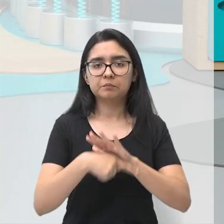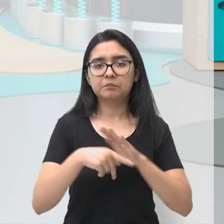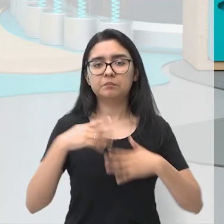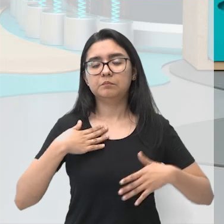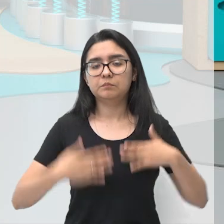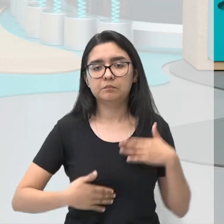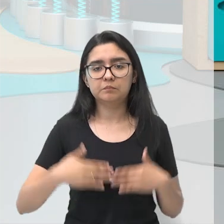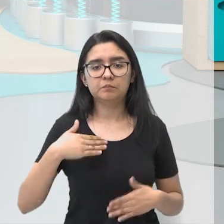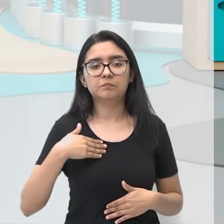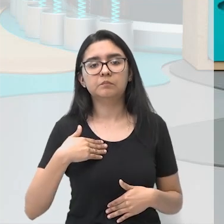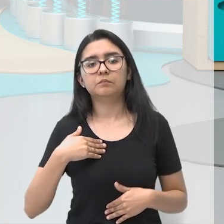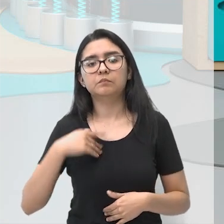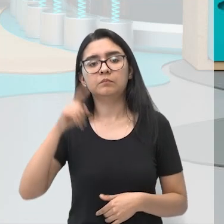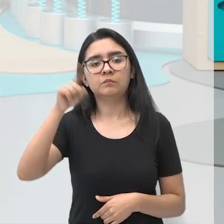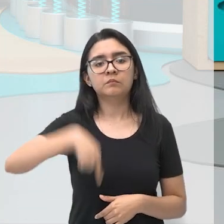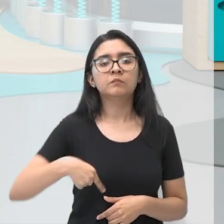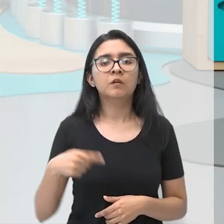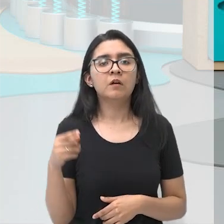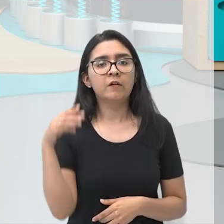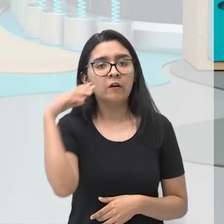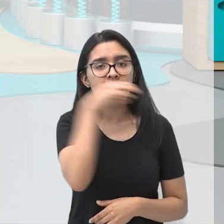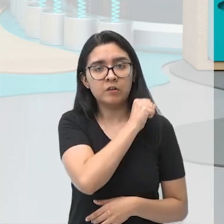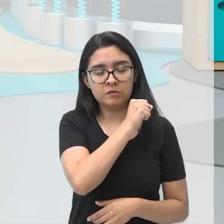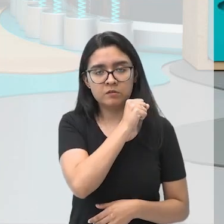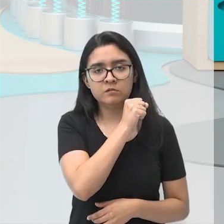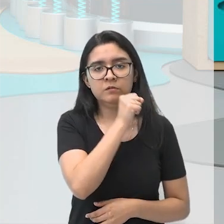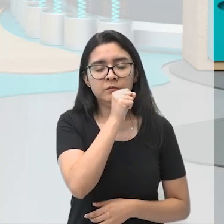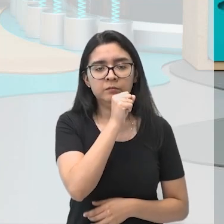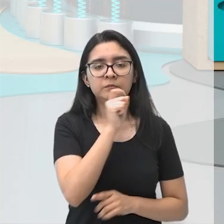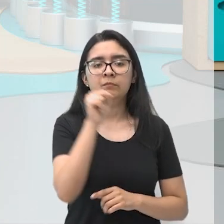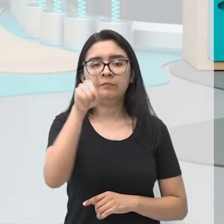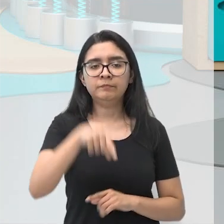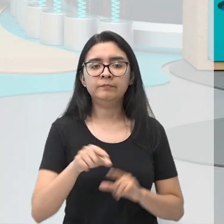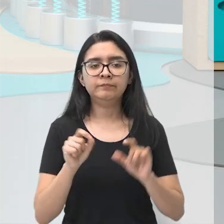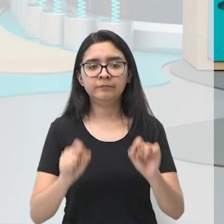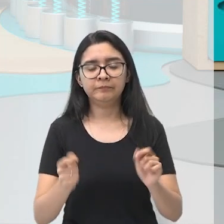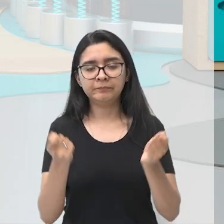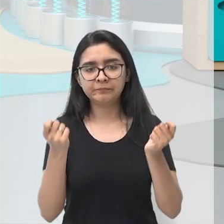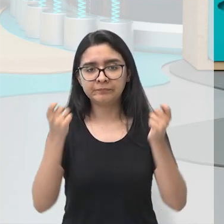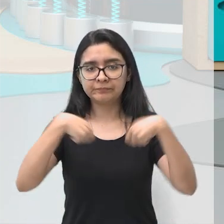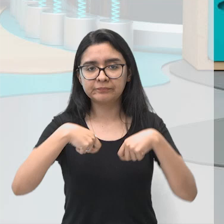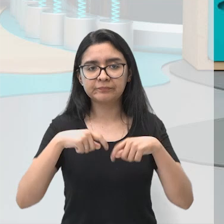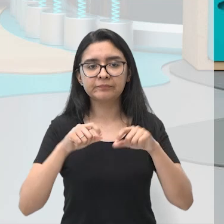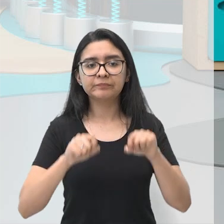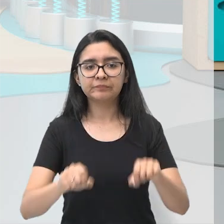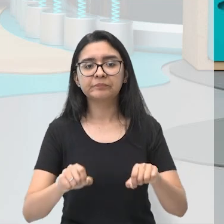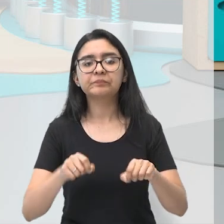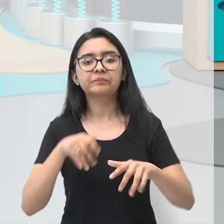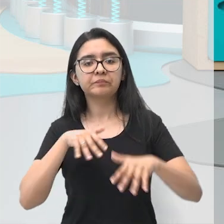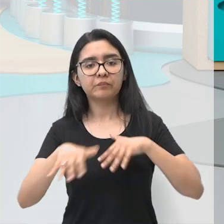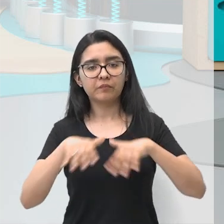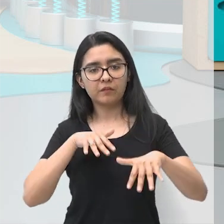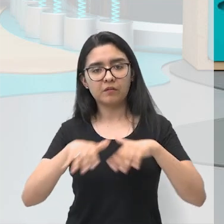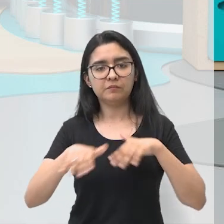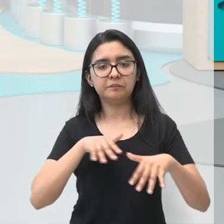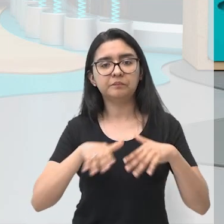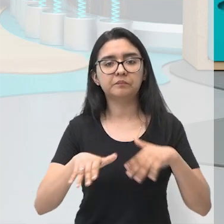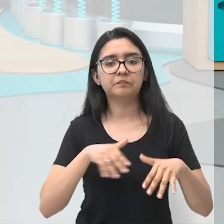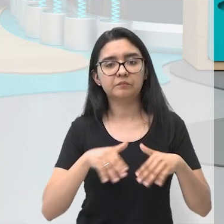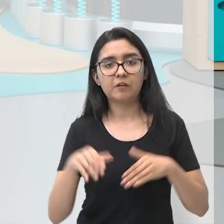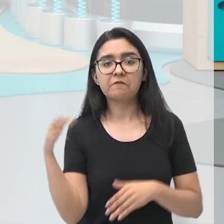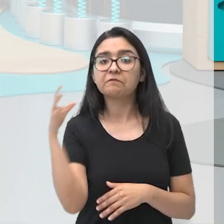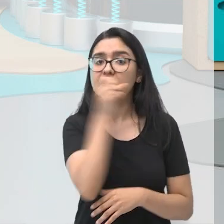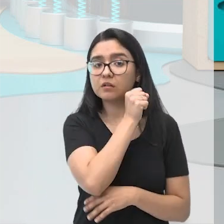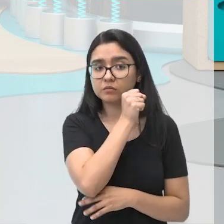oportunidade de explorar foi a velocidade, que é a capacidade de executar movimentos cíclicos na mais